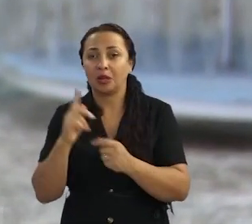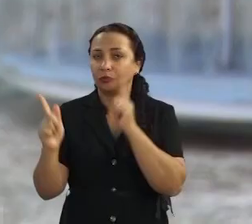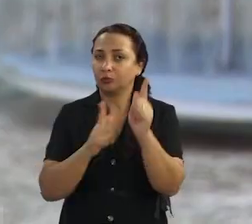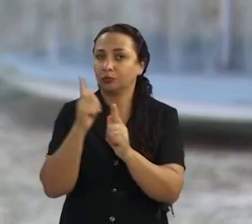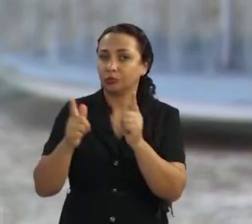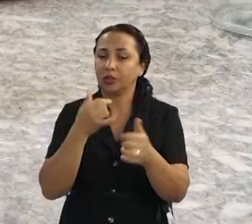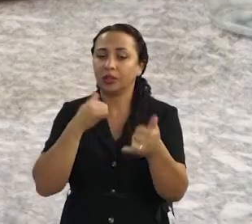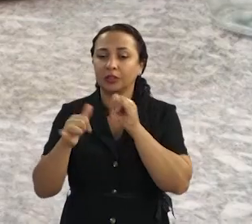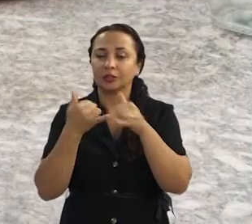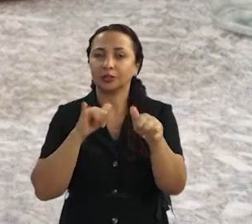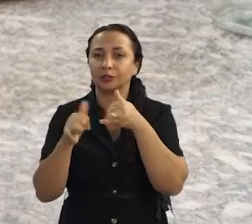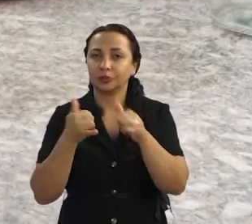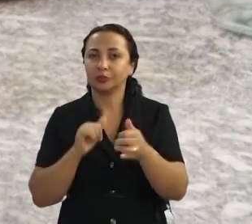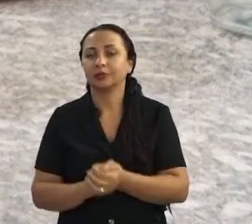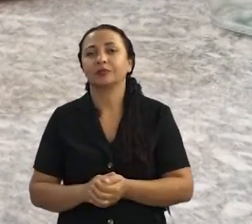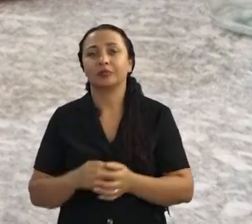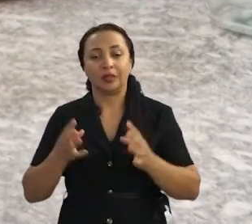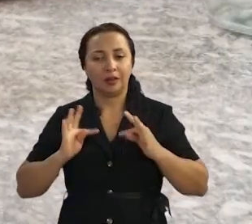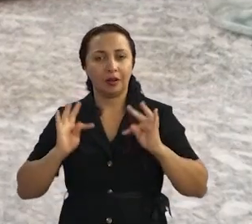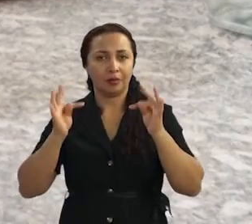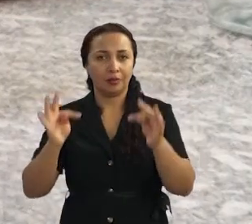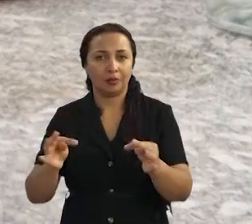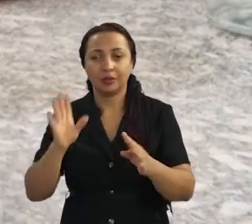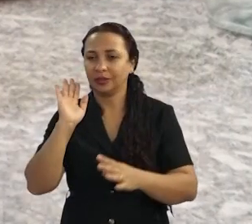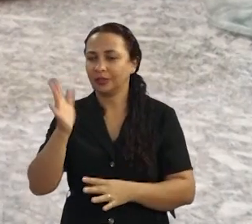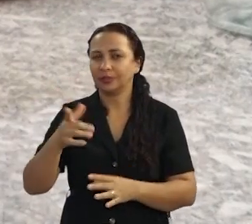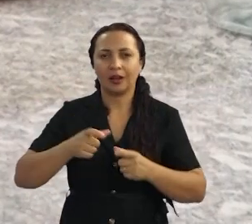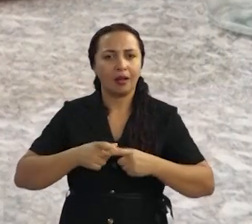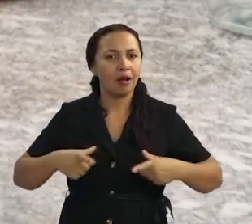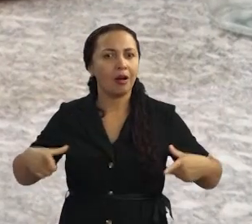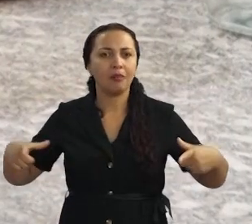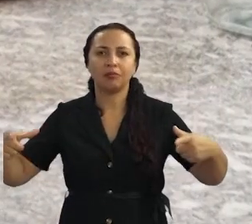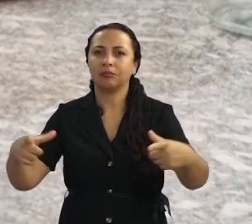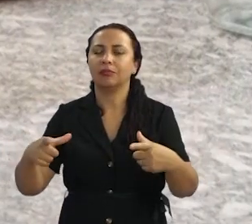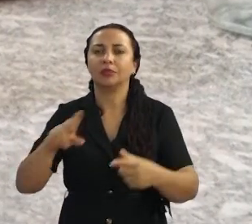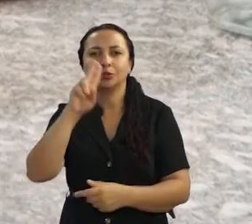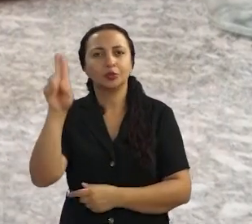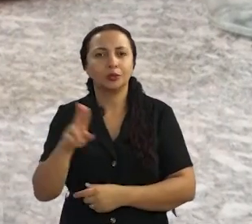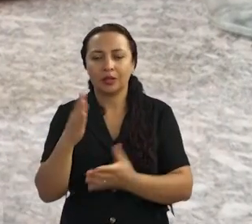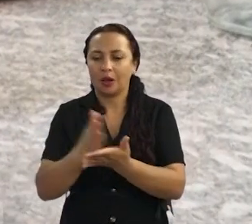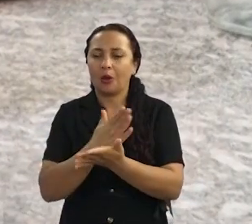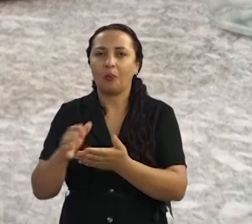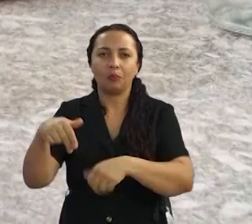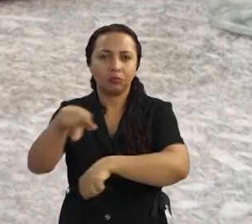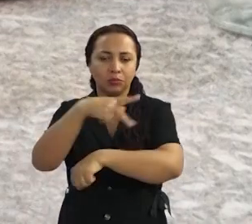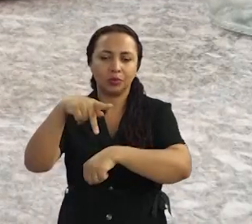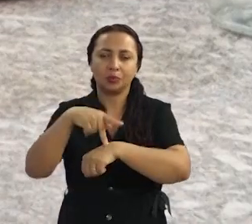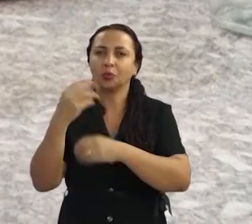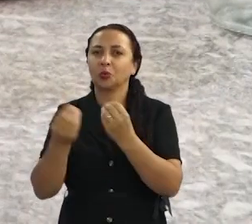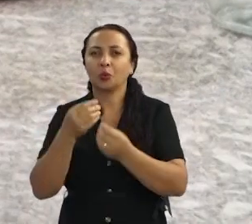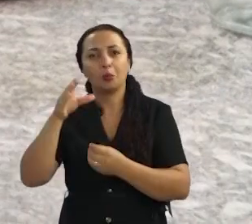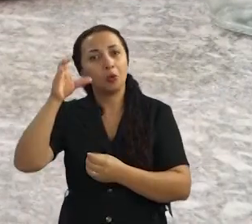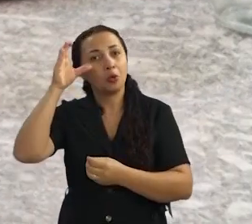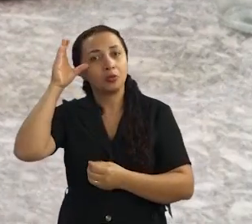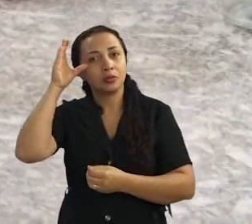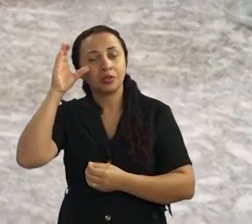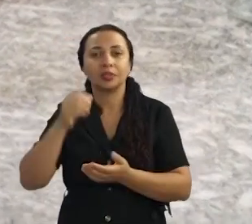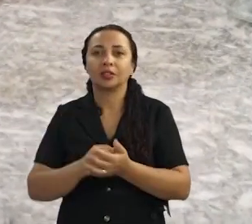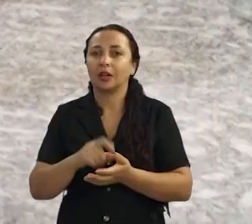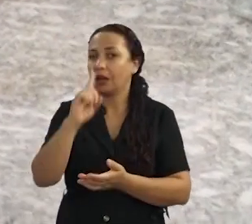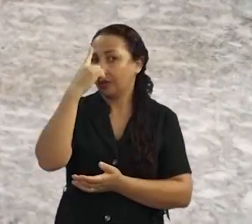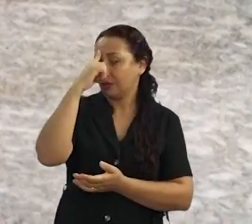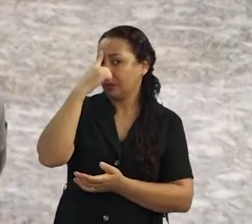gerar energia elétrica. É uma tecnologia que já é amplamente utilizada em alguns países, como